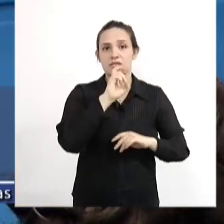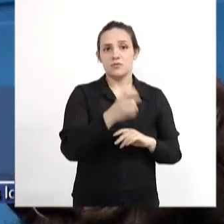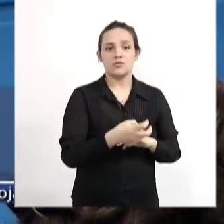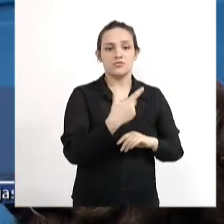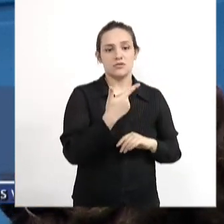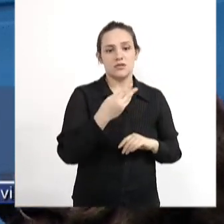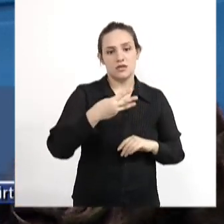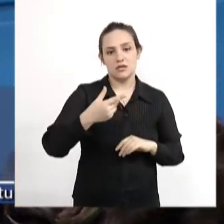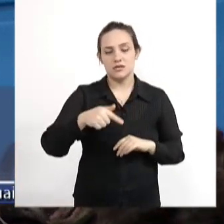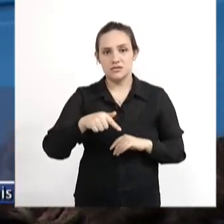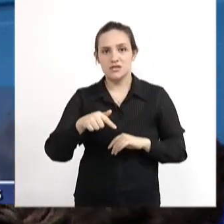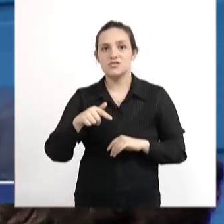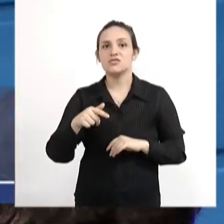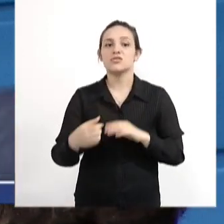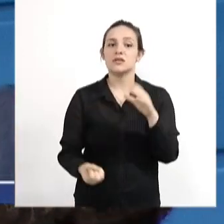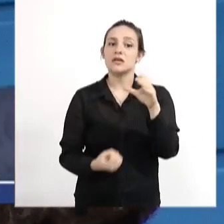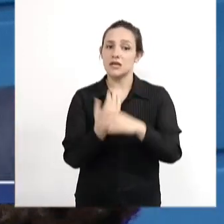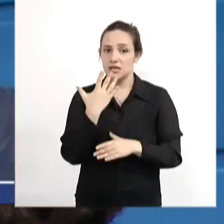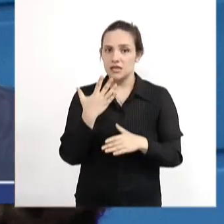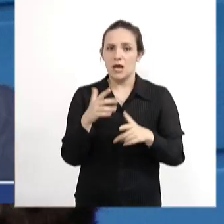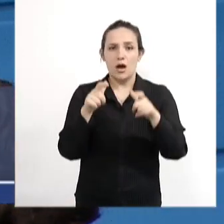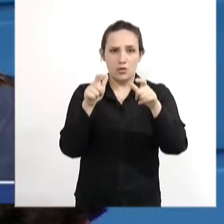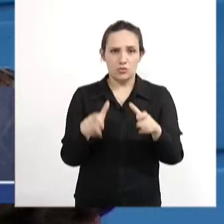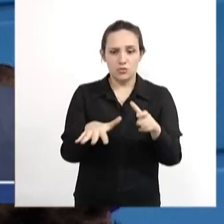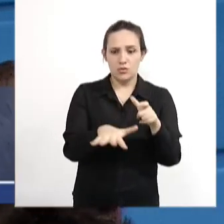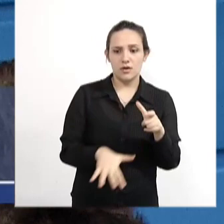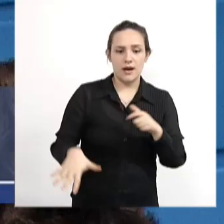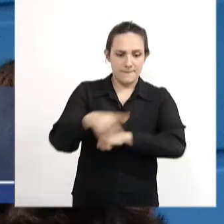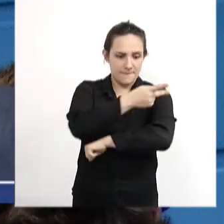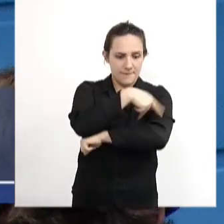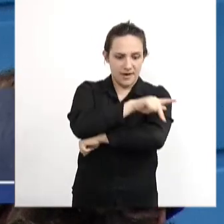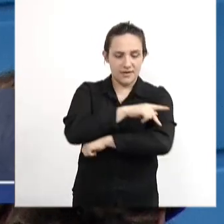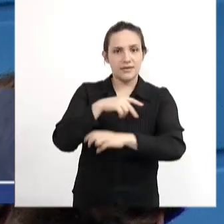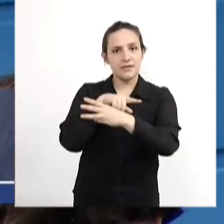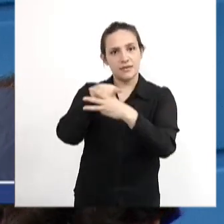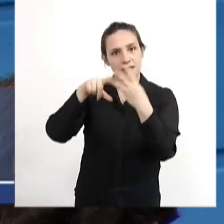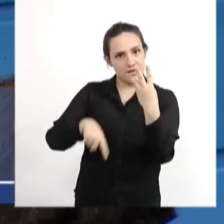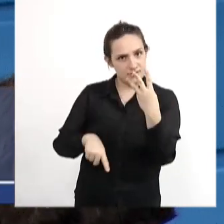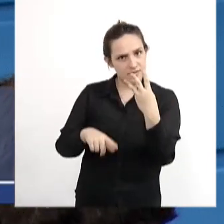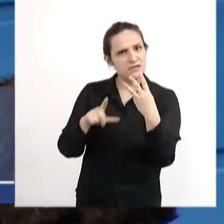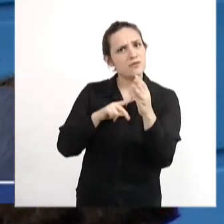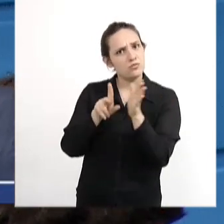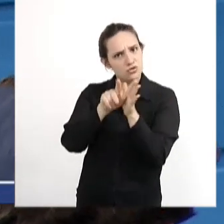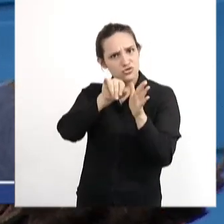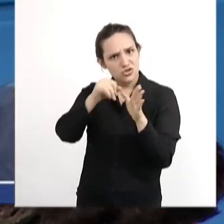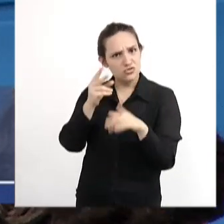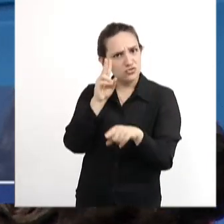cria o Complexo dos Poderes, estabelece o programa de preservações,